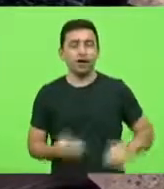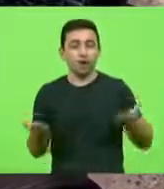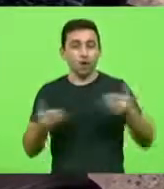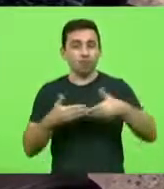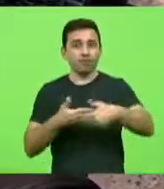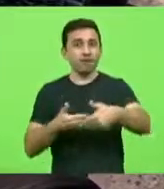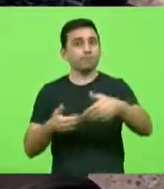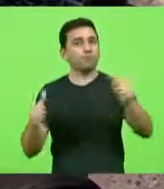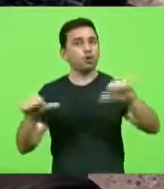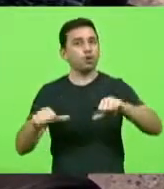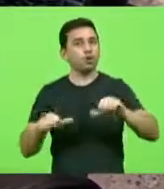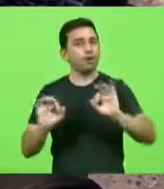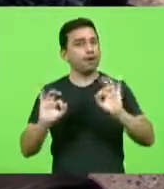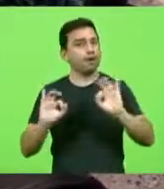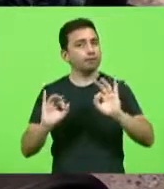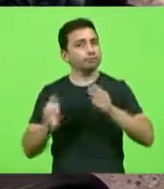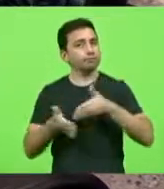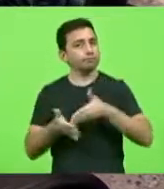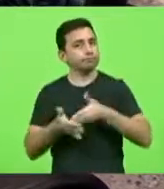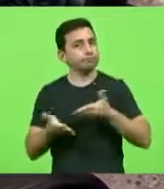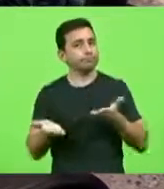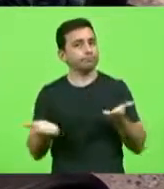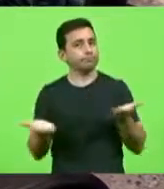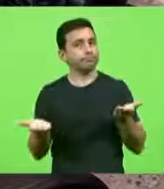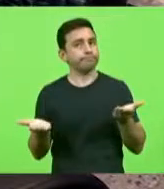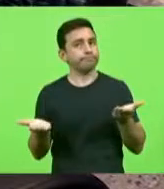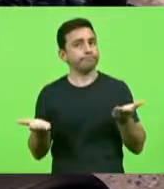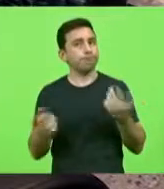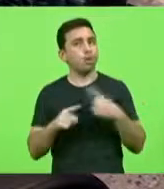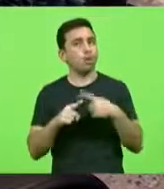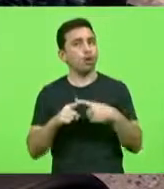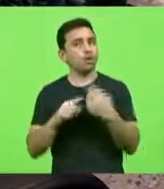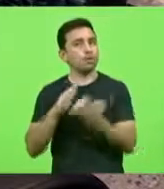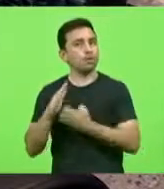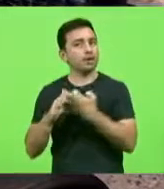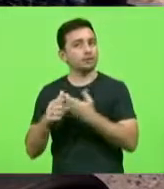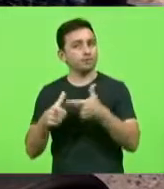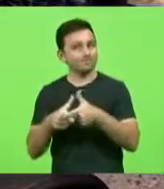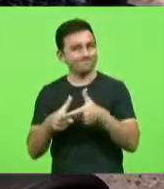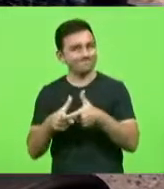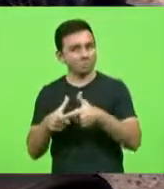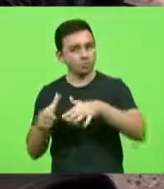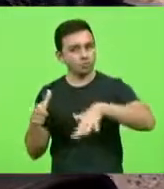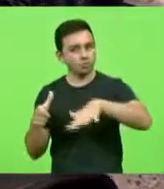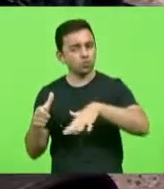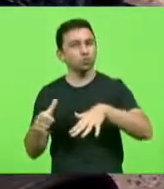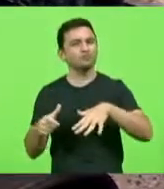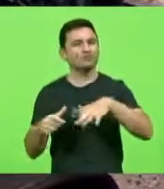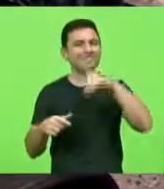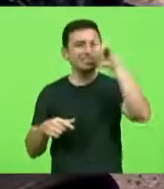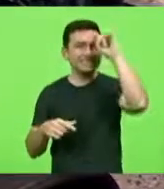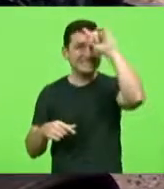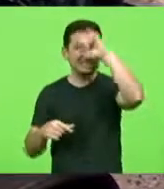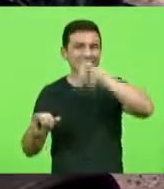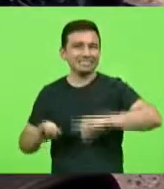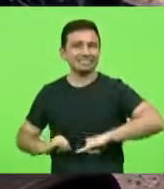o andamento desse projeto, porque as micro, pequenas empresas estão realmente passando por situação